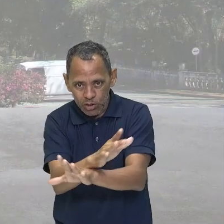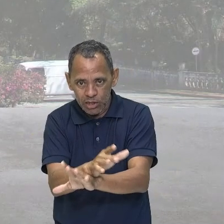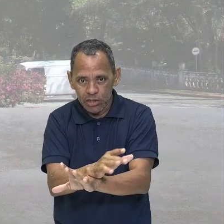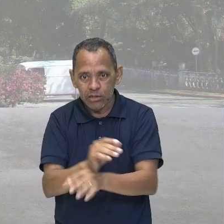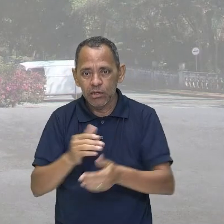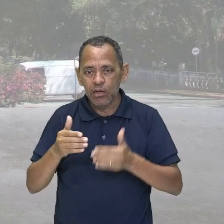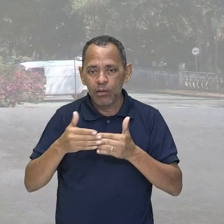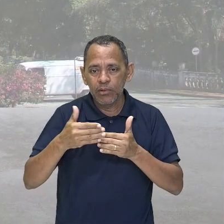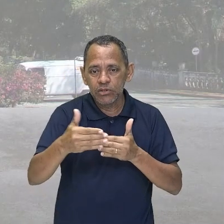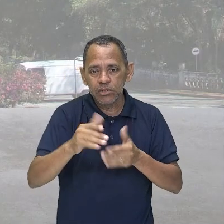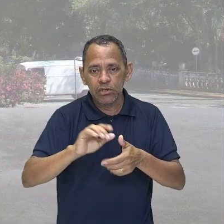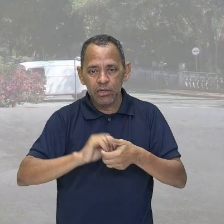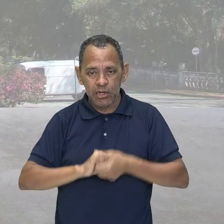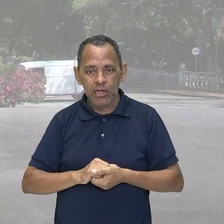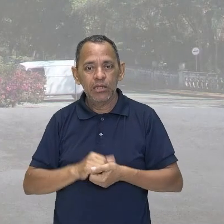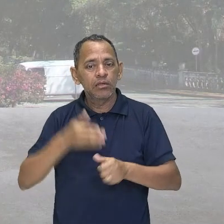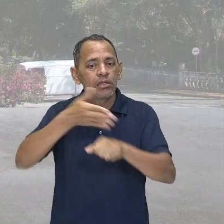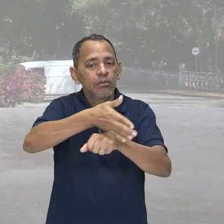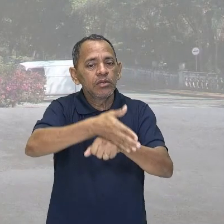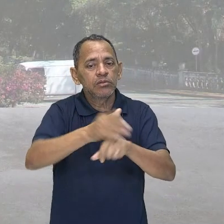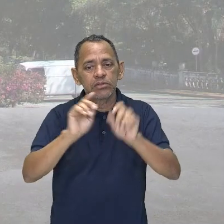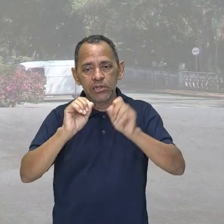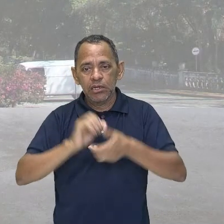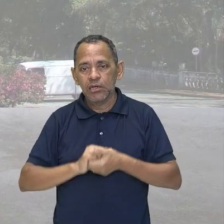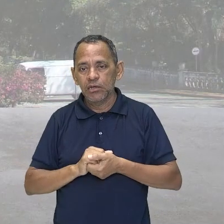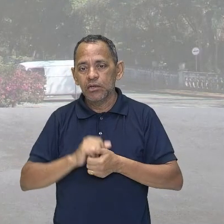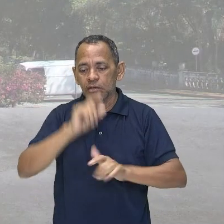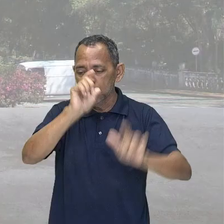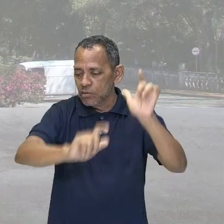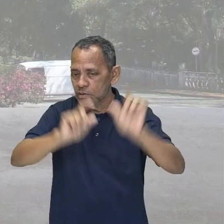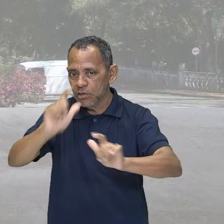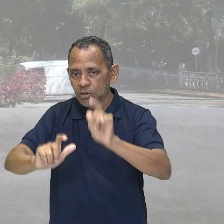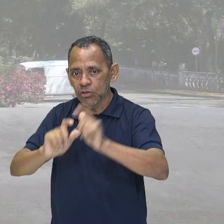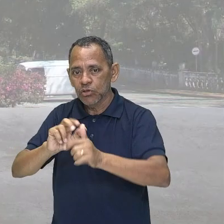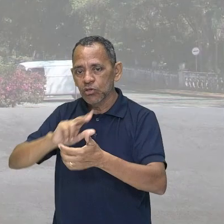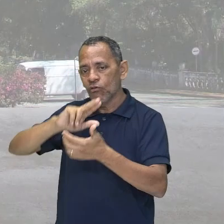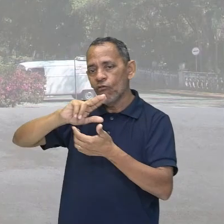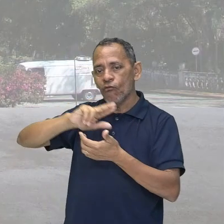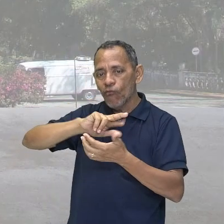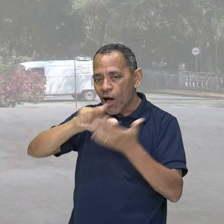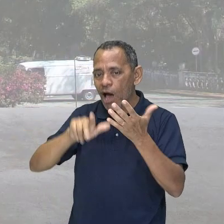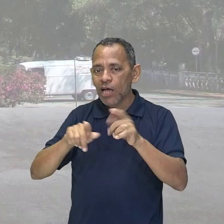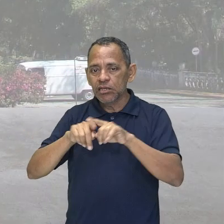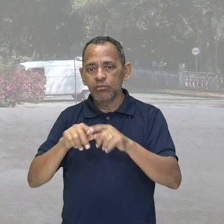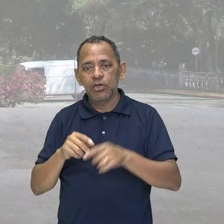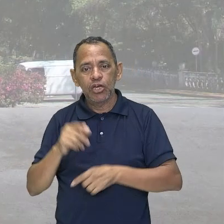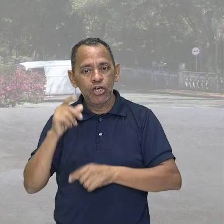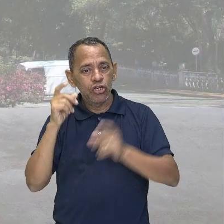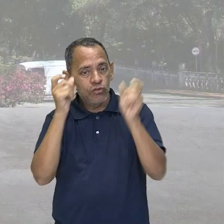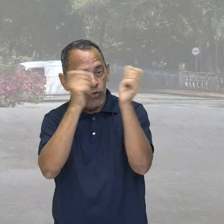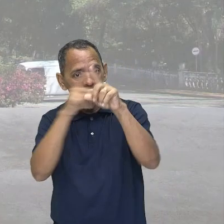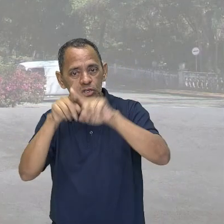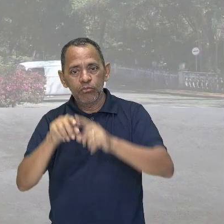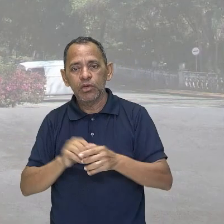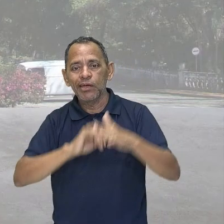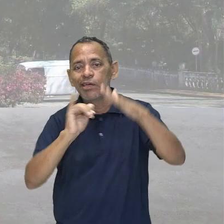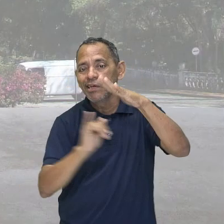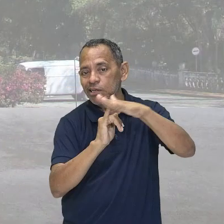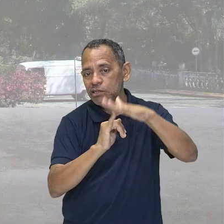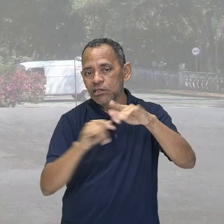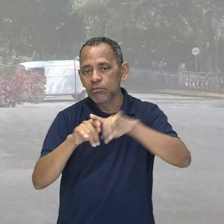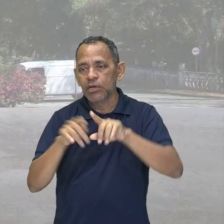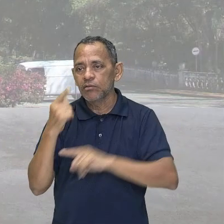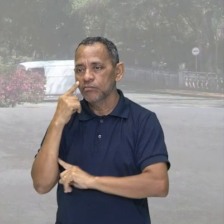vocês, da participação de diferentes pessoas e também de instituições. E nós temos aqui a